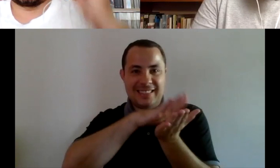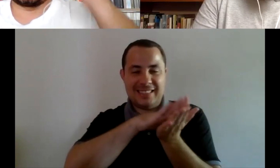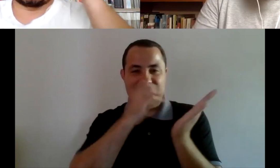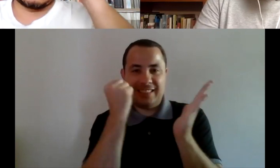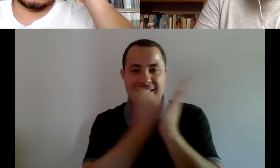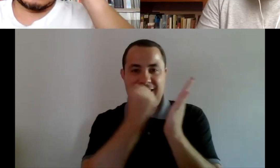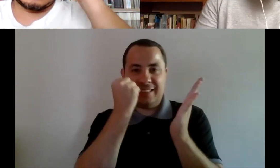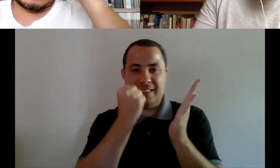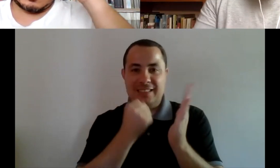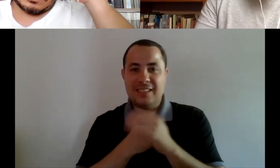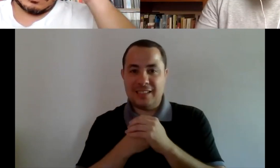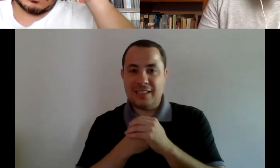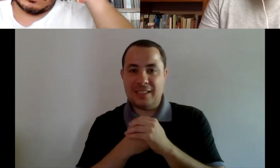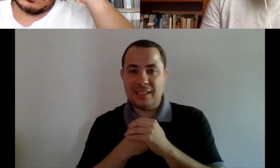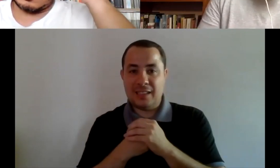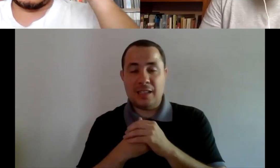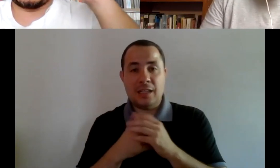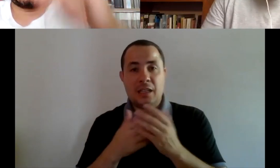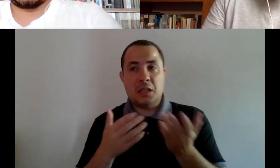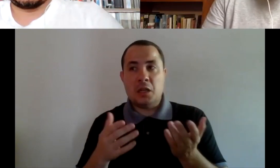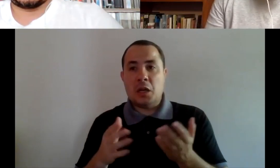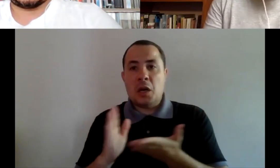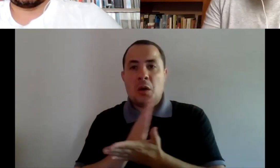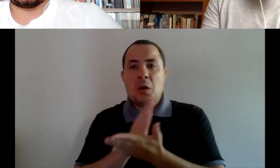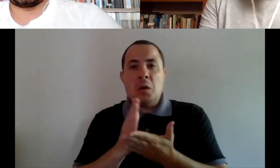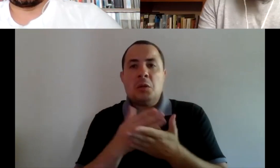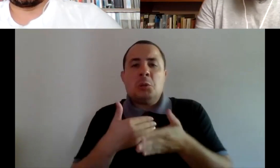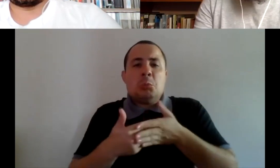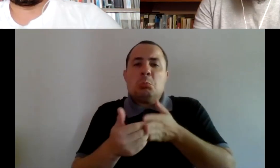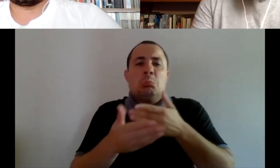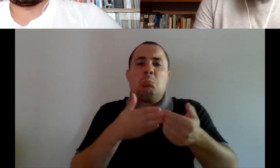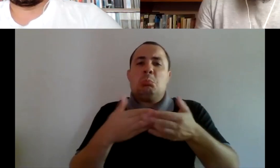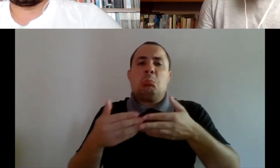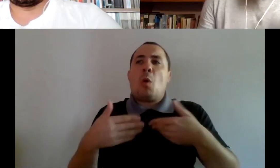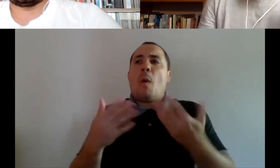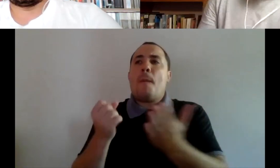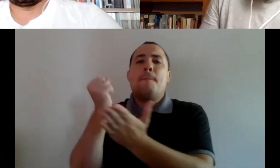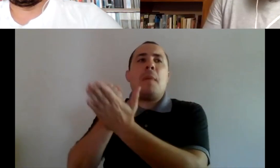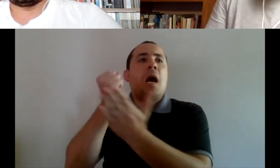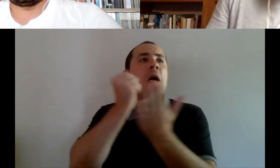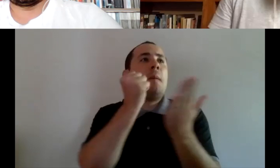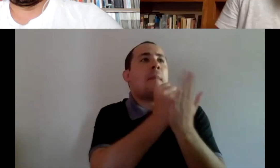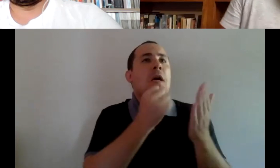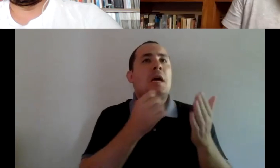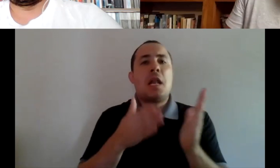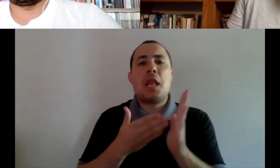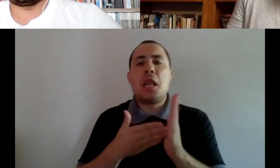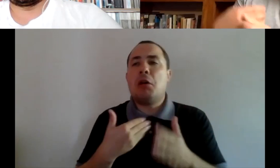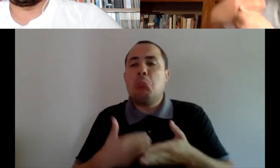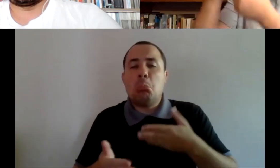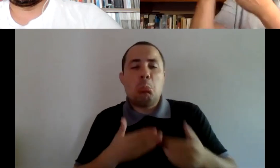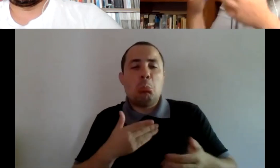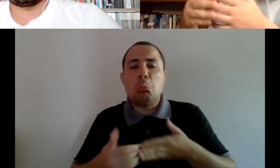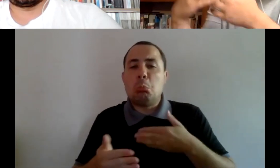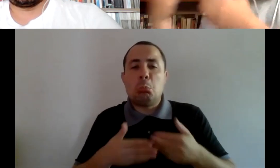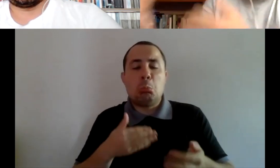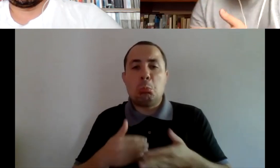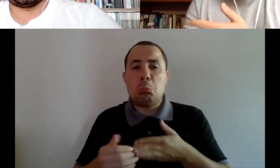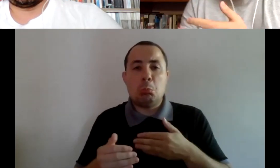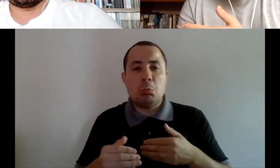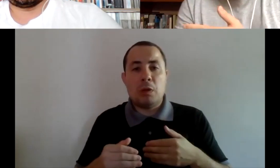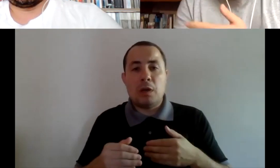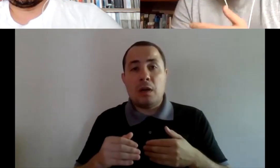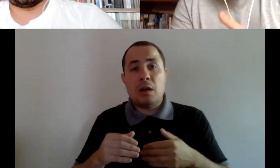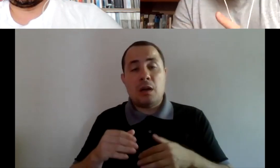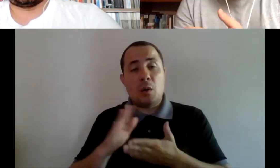livro ser de uma editora ou de outra. É muito mais importante, né, ser de um assunto que interessa, ser um livro que tem uma